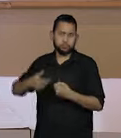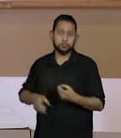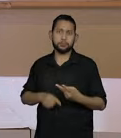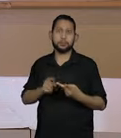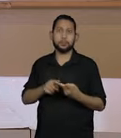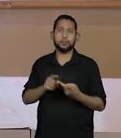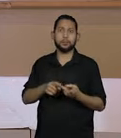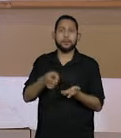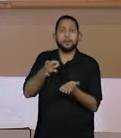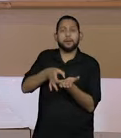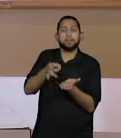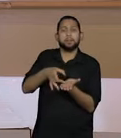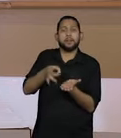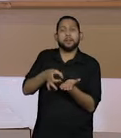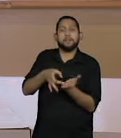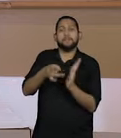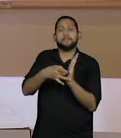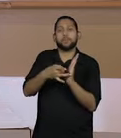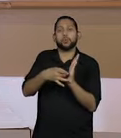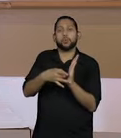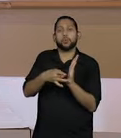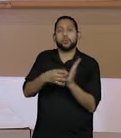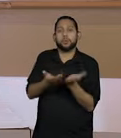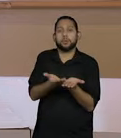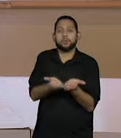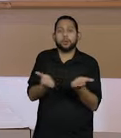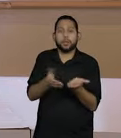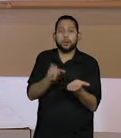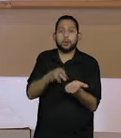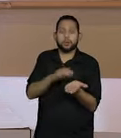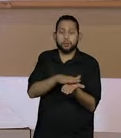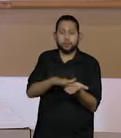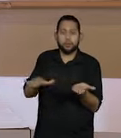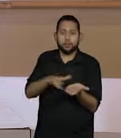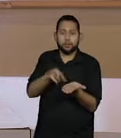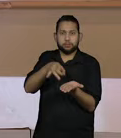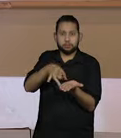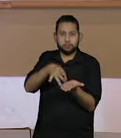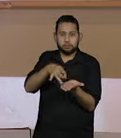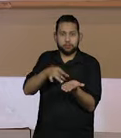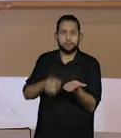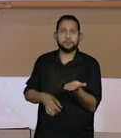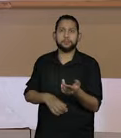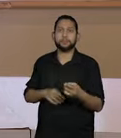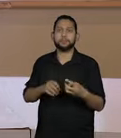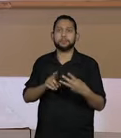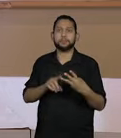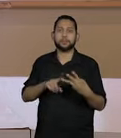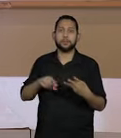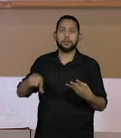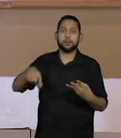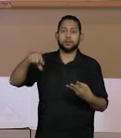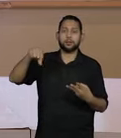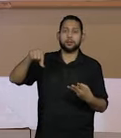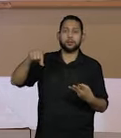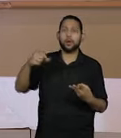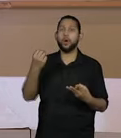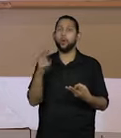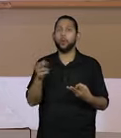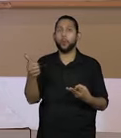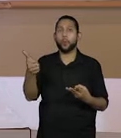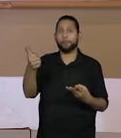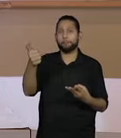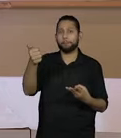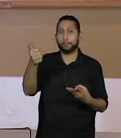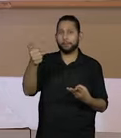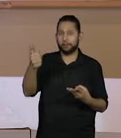vidro pequeno, só para proteger a bancada, conta-gotas ou pipeta, a gente vai usar no